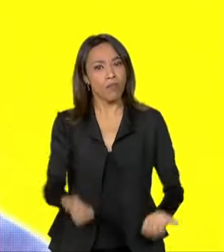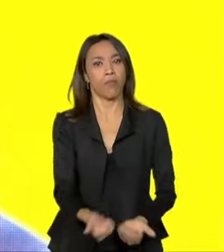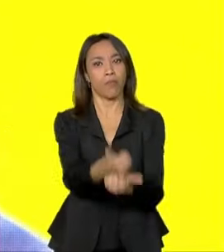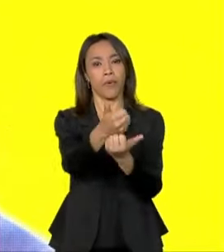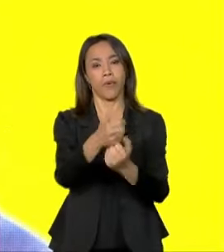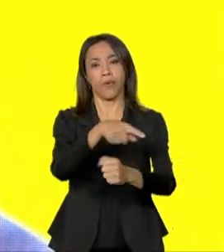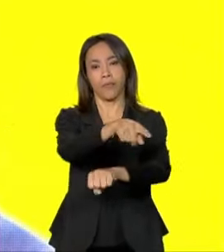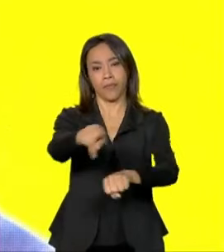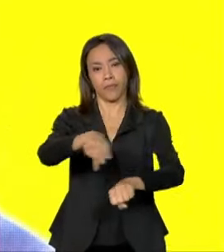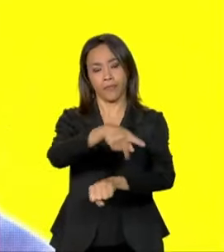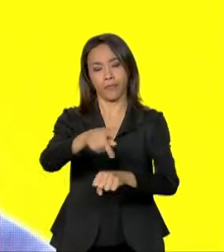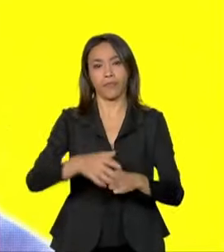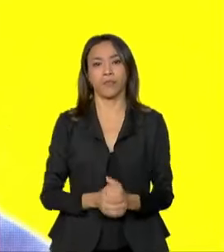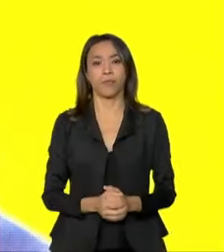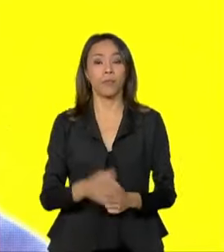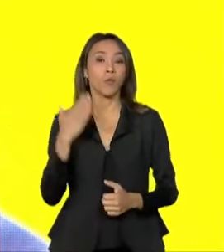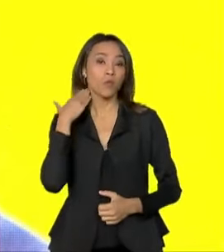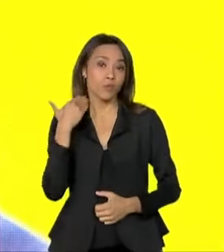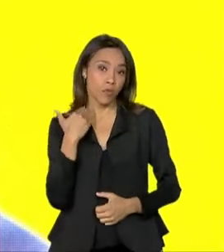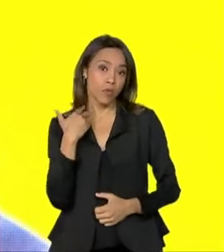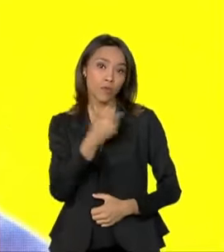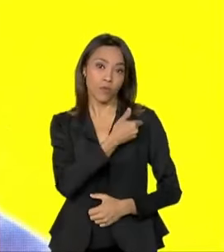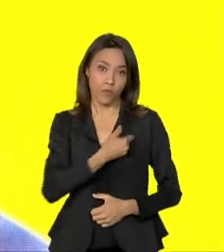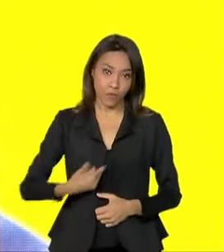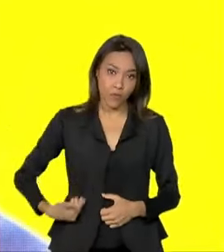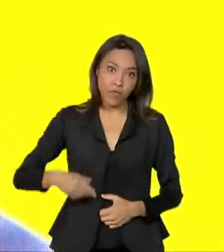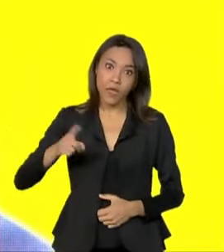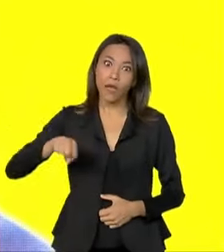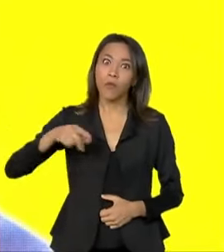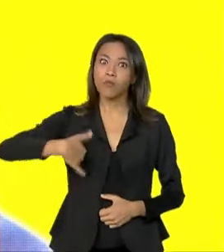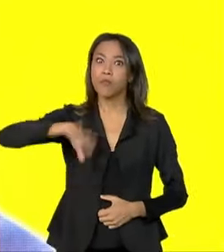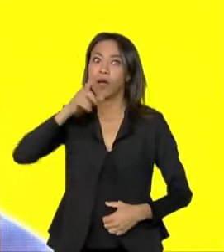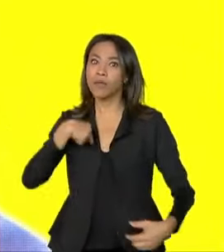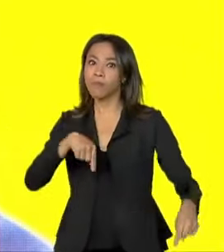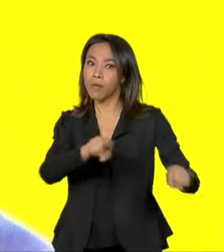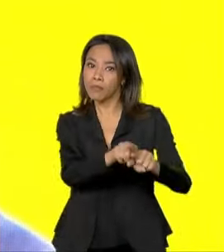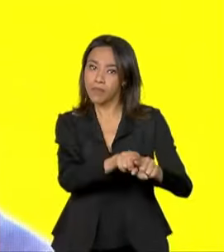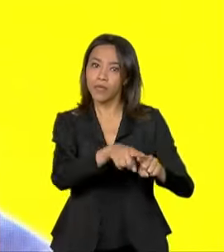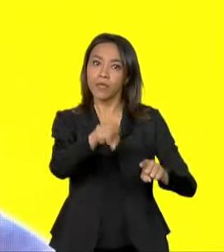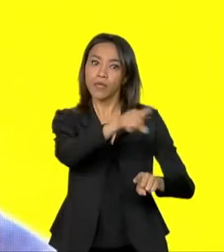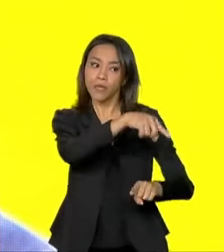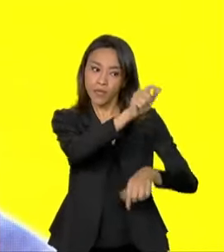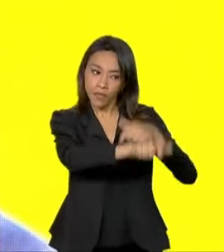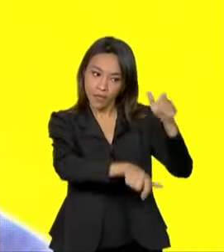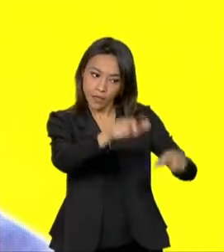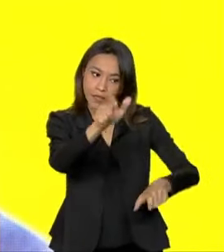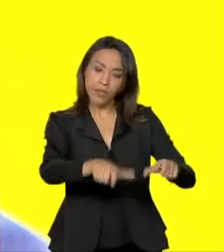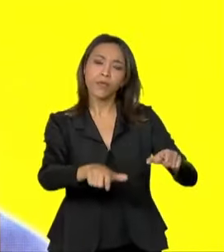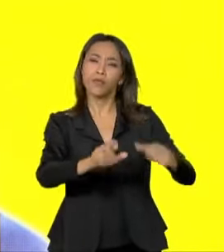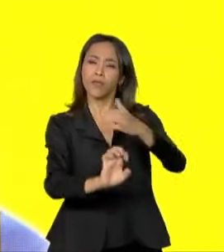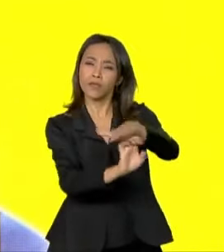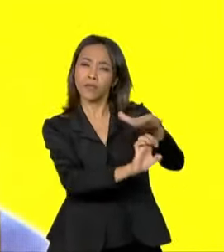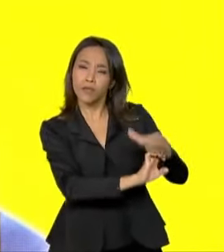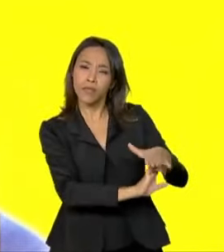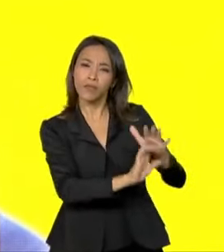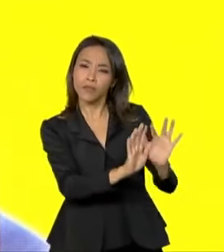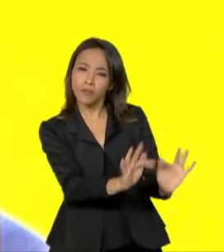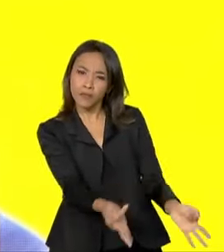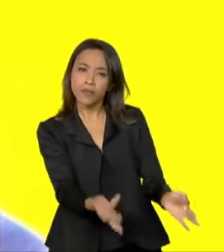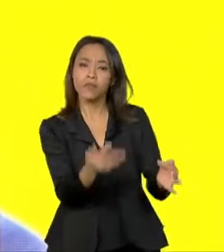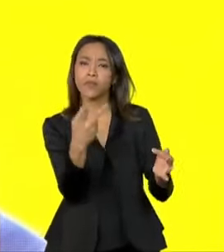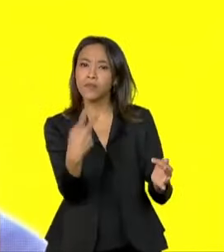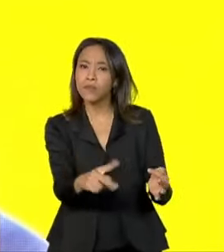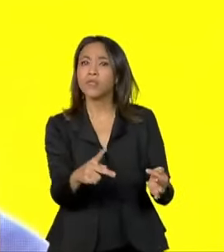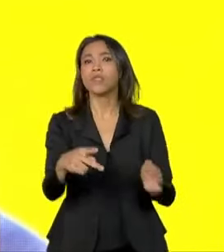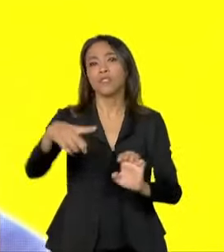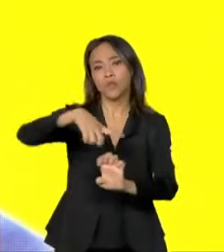país. Os bancos públicos são os maiores parceiros das micro e pequenas empresas e dos empreendedores brasileiros. E esse apoio